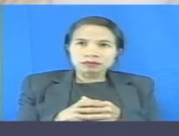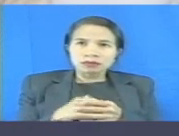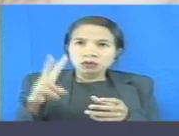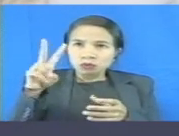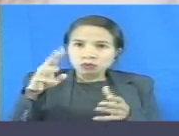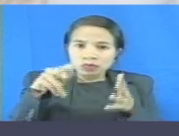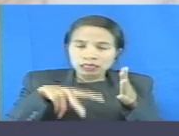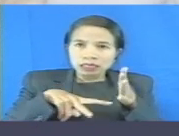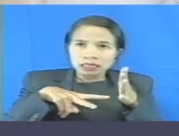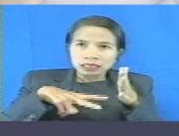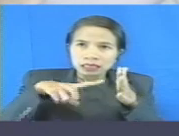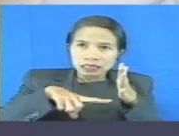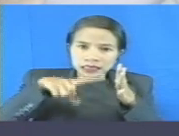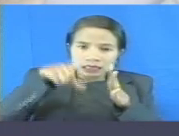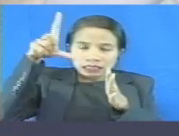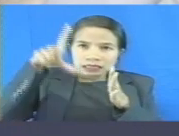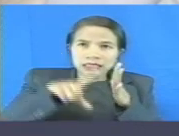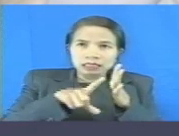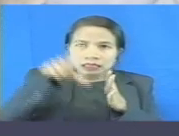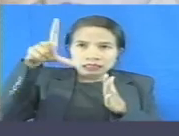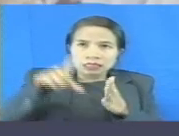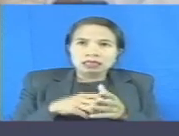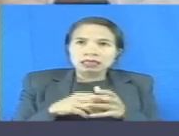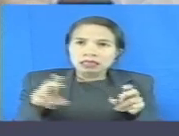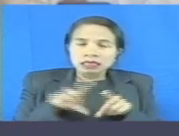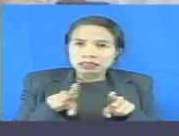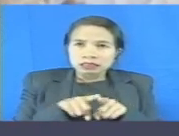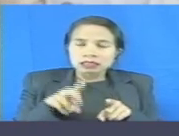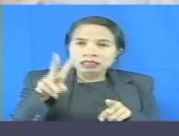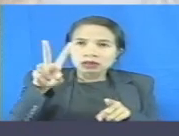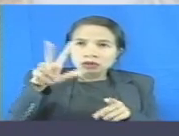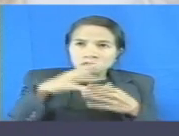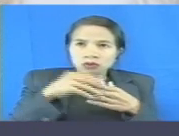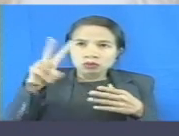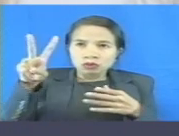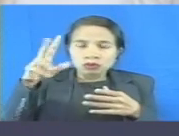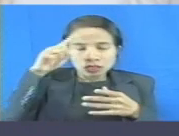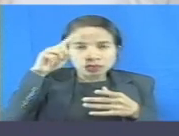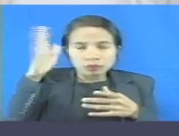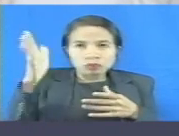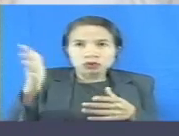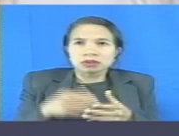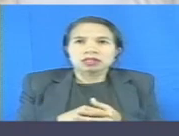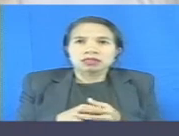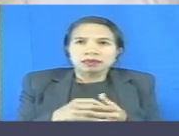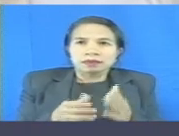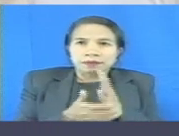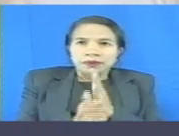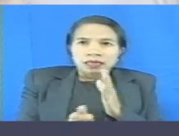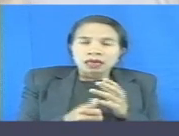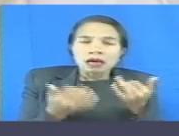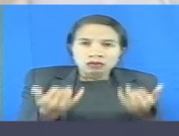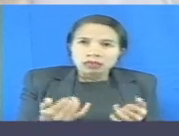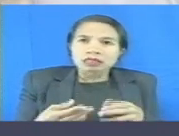$2.50. Imba verifica o tona. Bye, nós verifica, a menor loro consumo sira ne. 2 liter ne. 2 liter, 2 liter. Agora